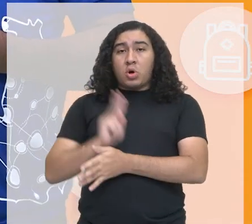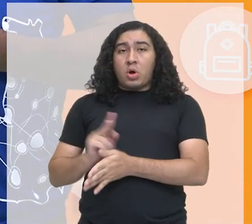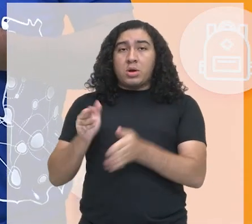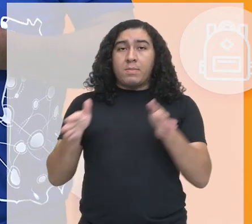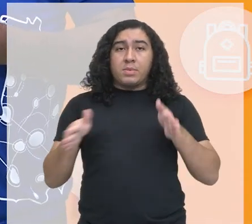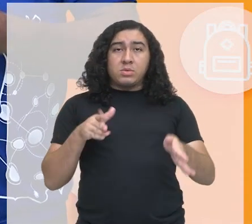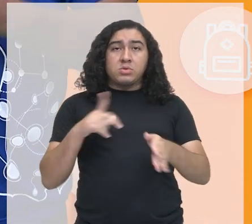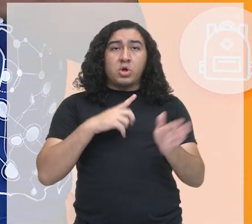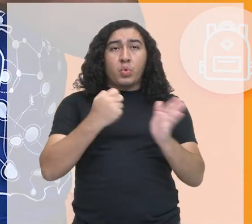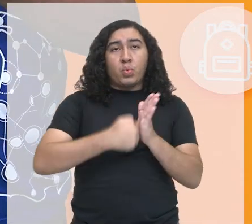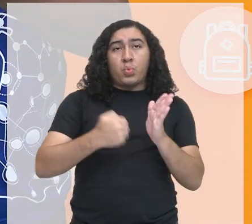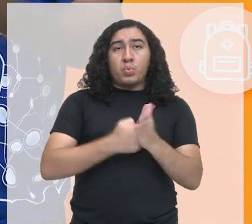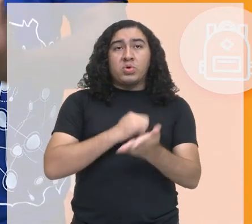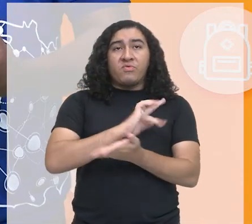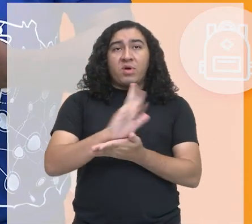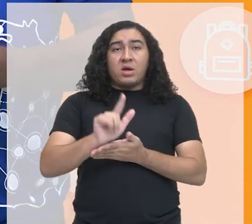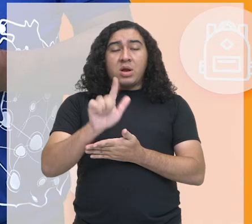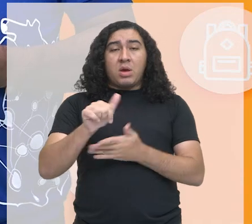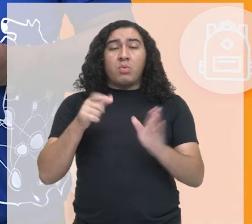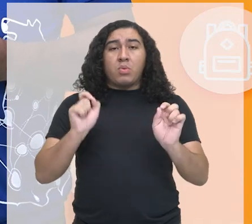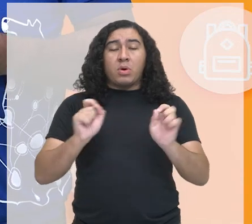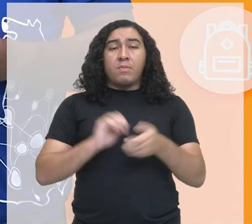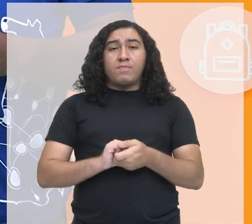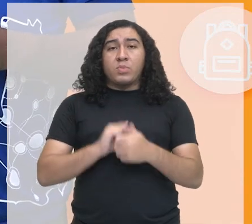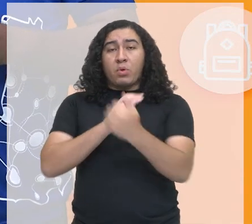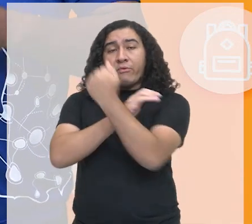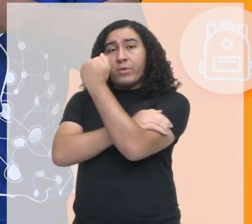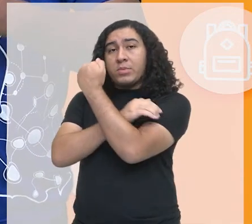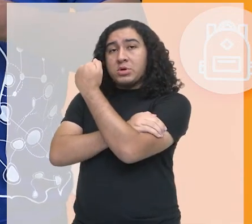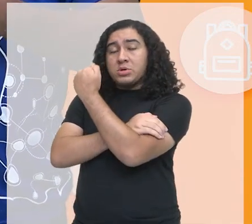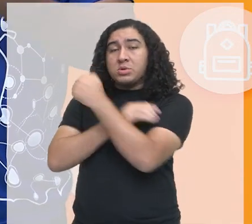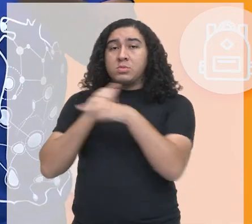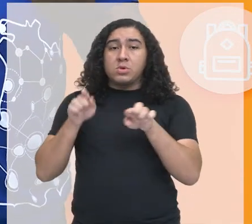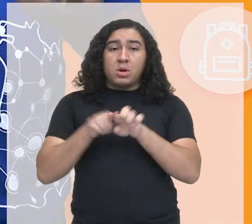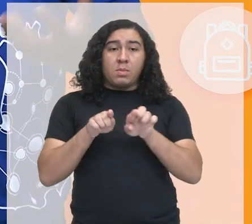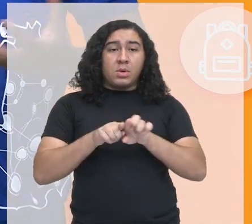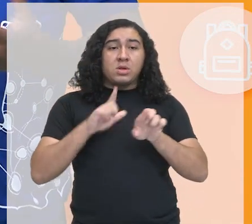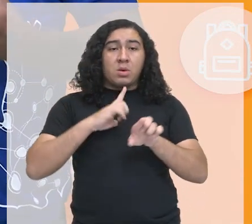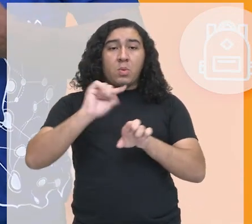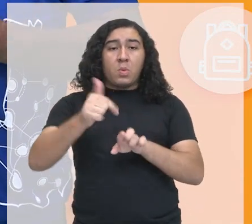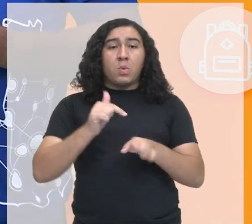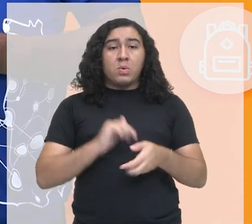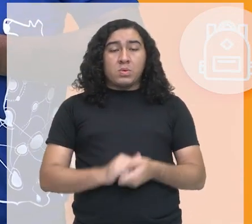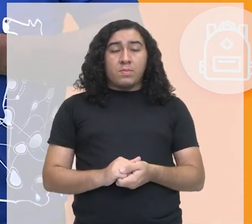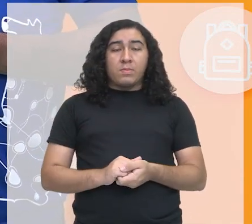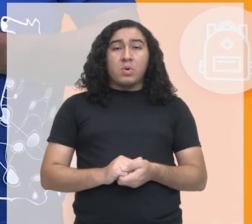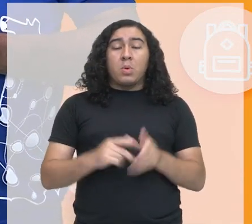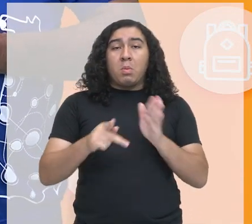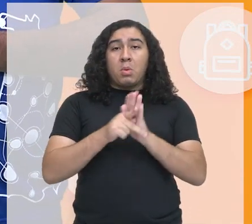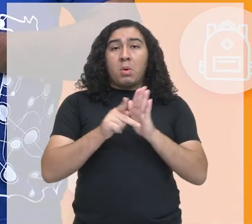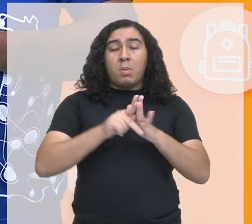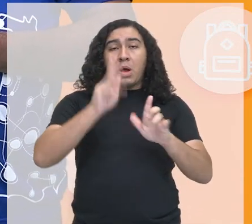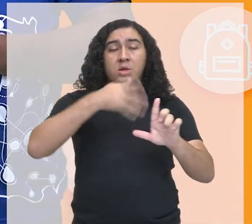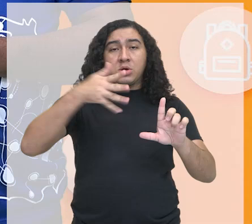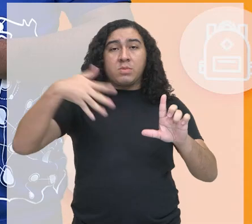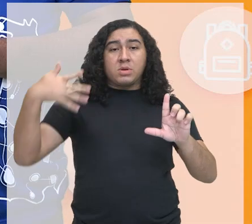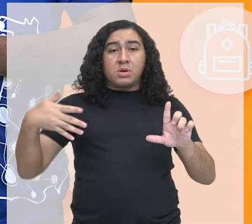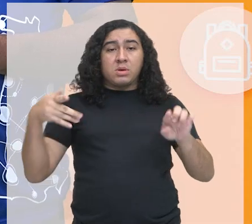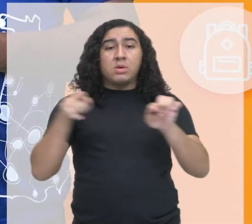das lutas. O movimento feminista ganhou força, o movimento que hoje nós chamamos de